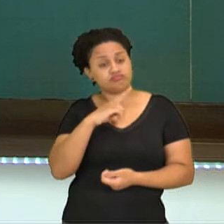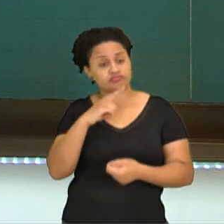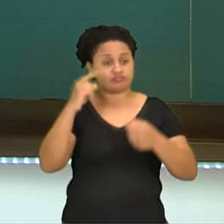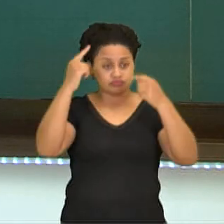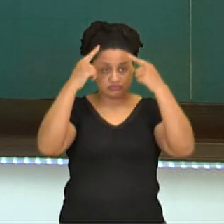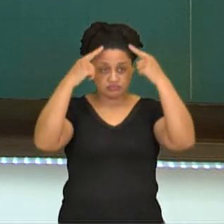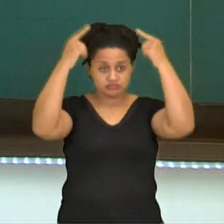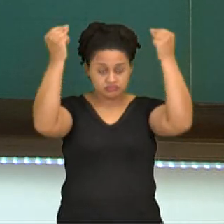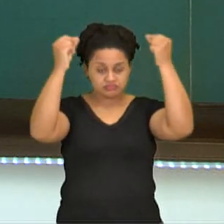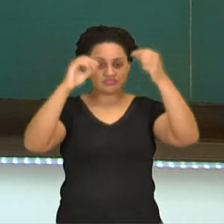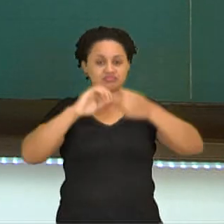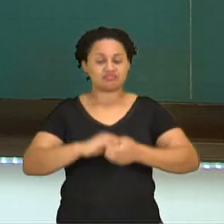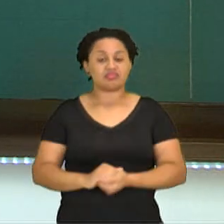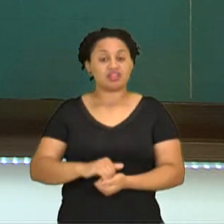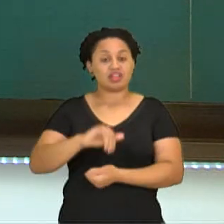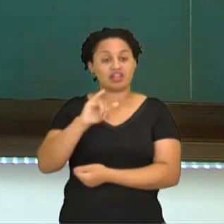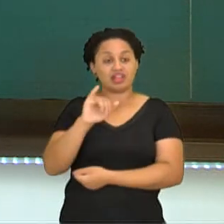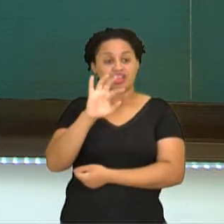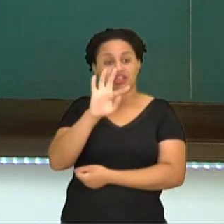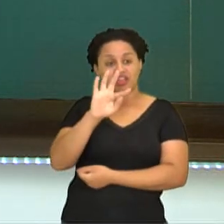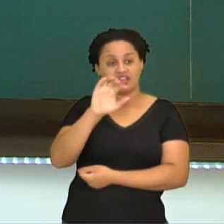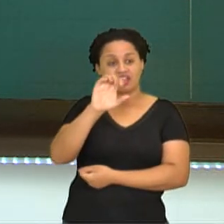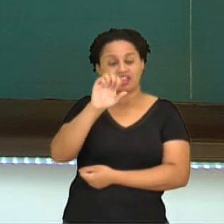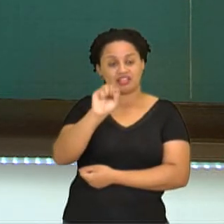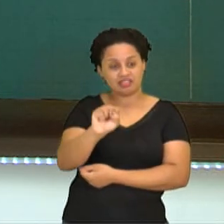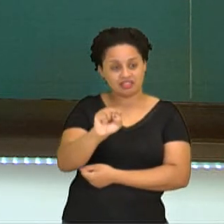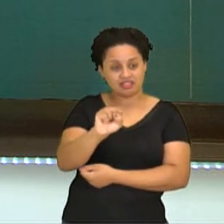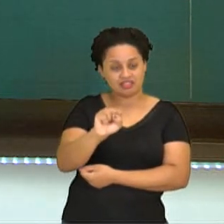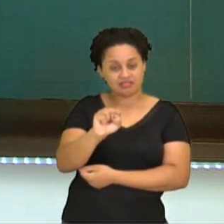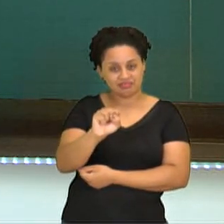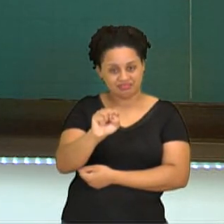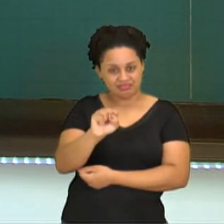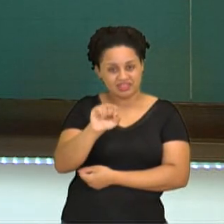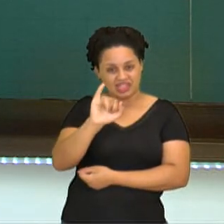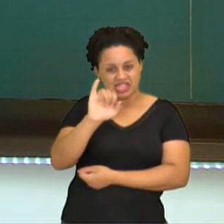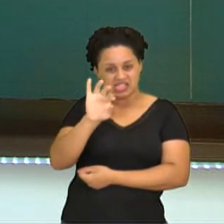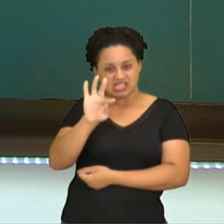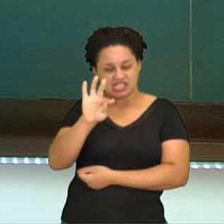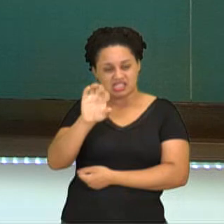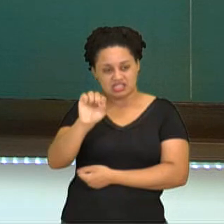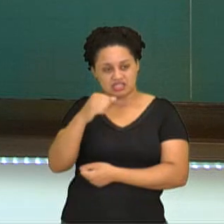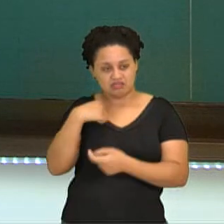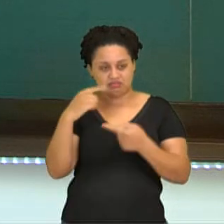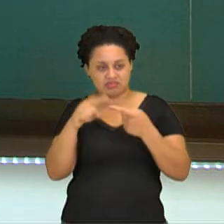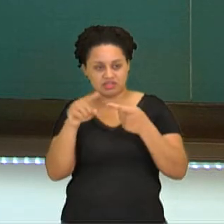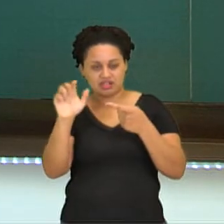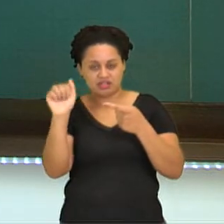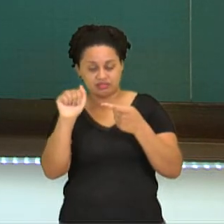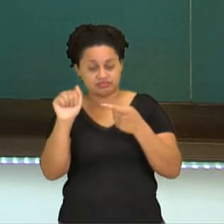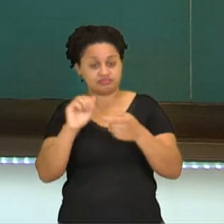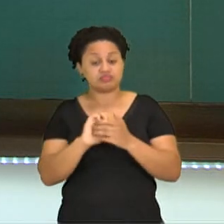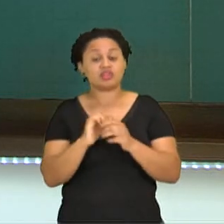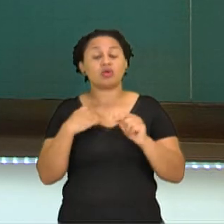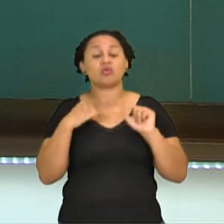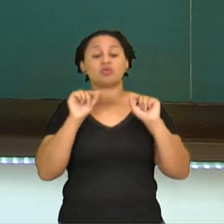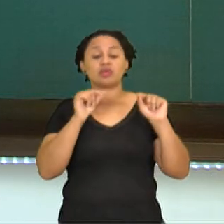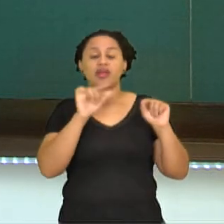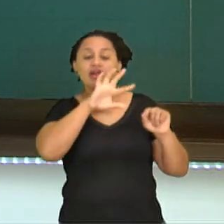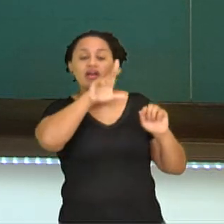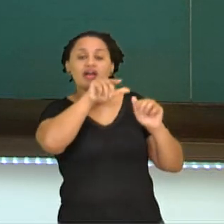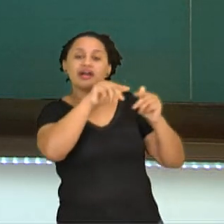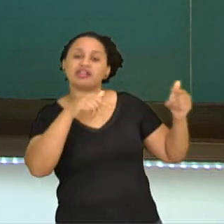ears. Its ears are point. Então o pronome referente